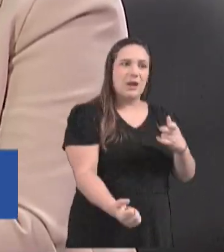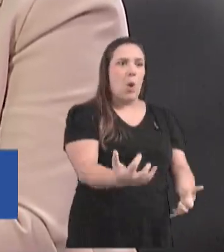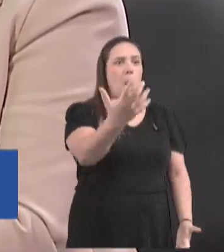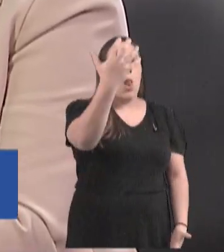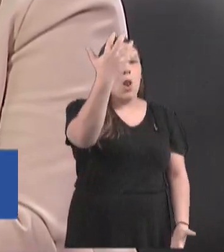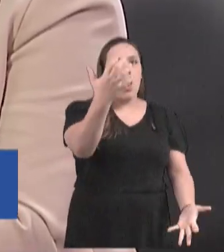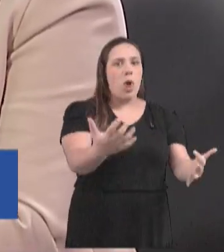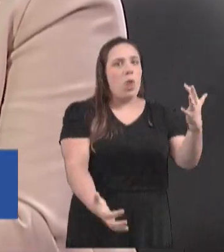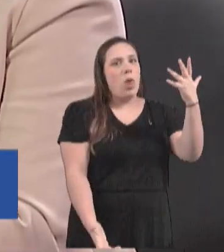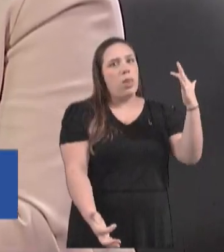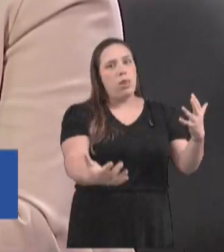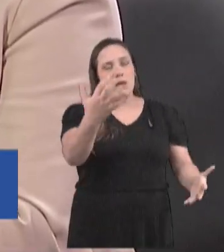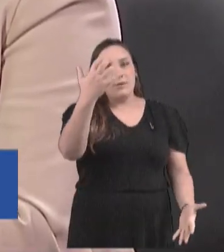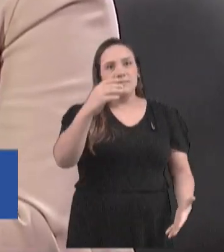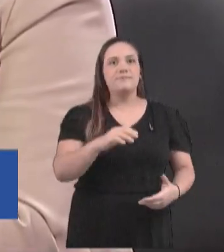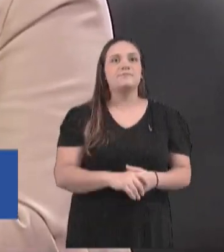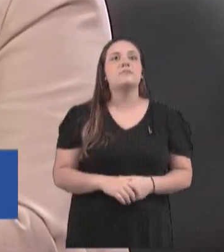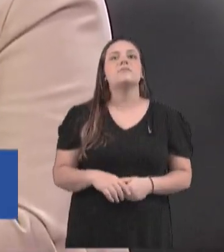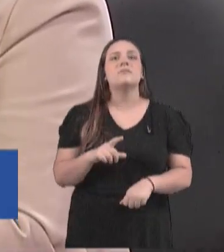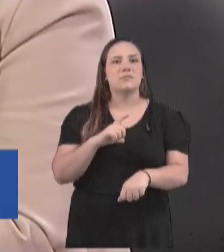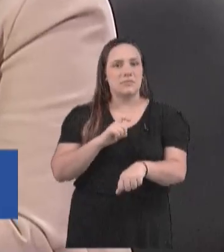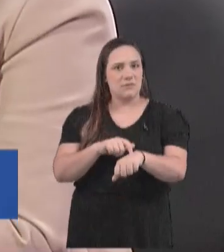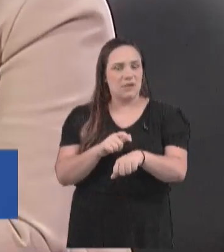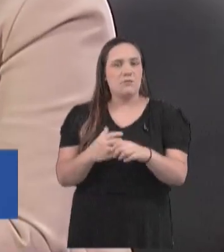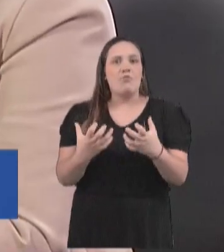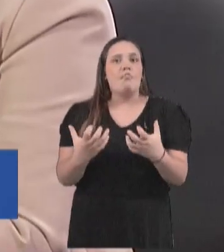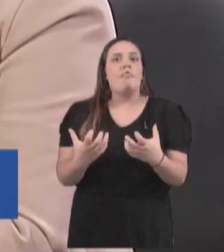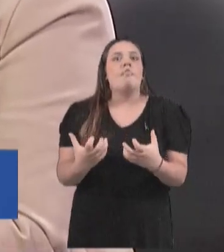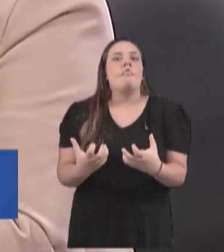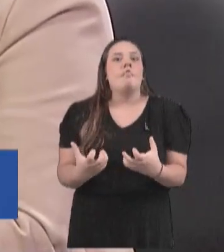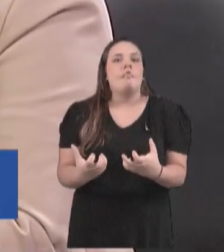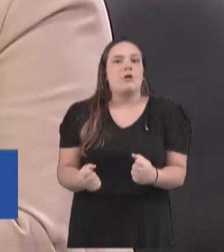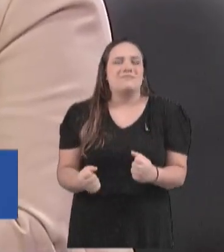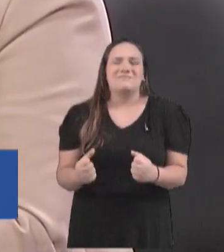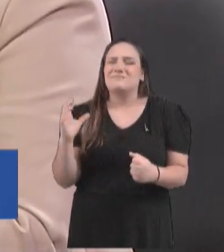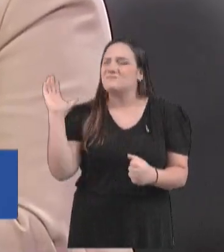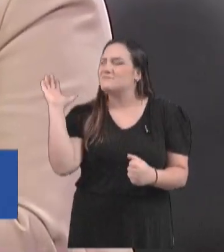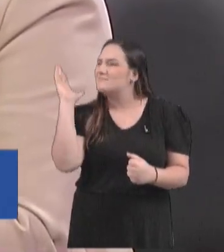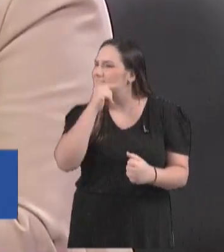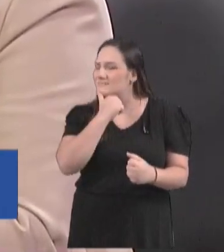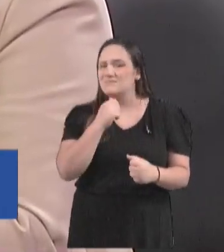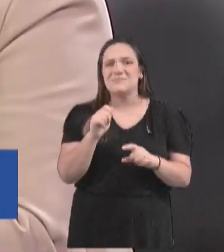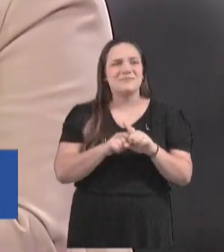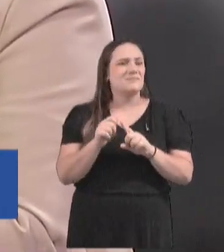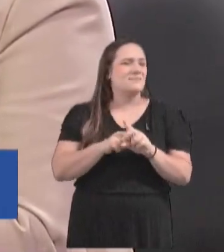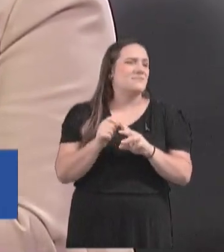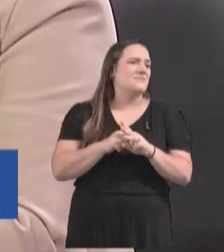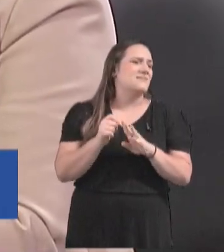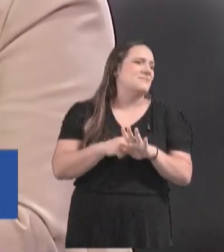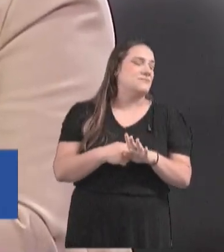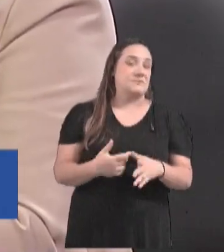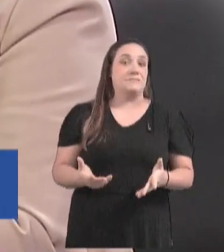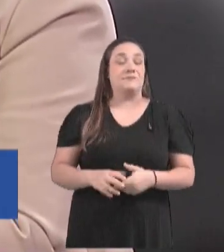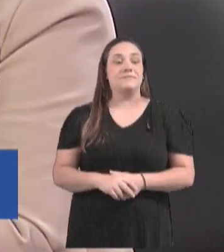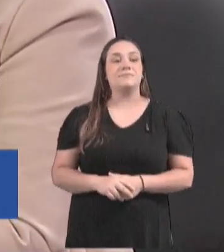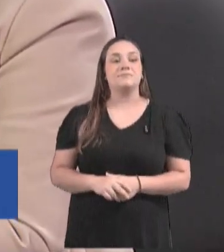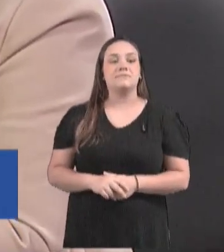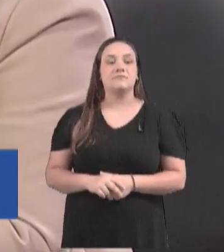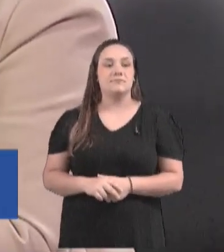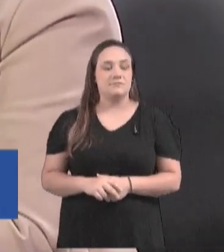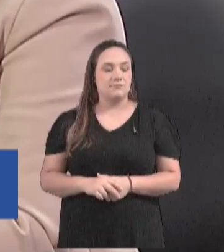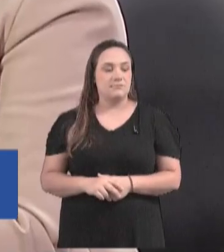grandes proporções. Ou uma seca muito grande. Estiagens imensas, né? Meses e meses de estiagem.